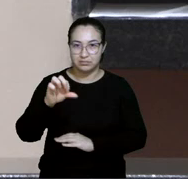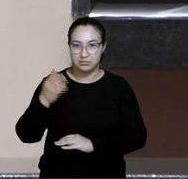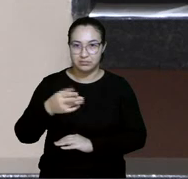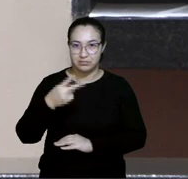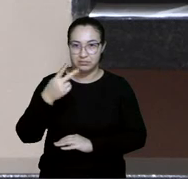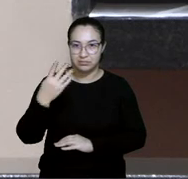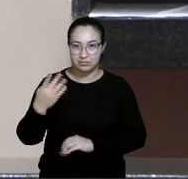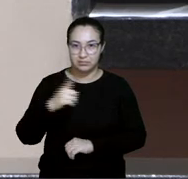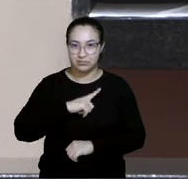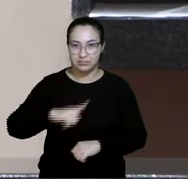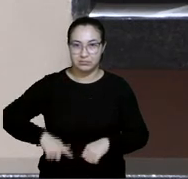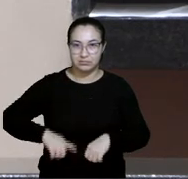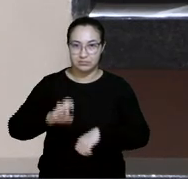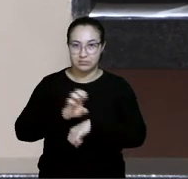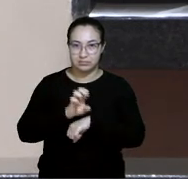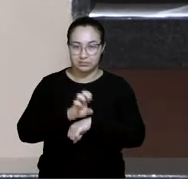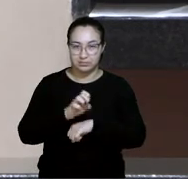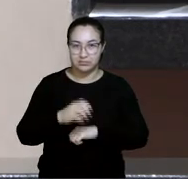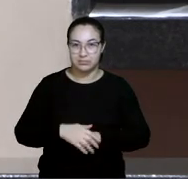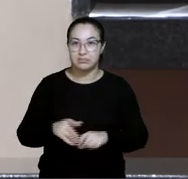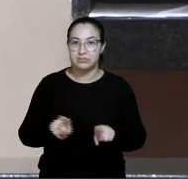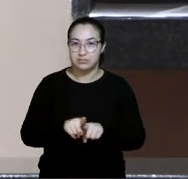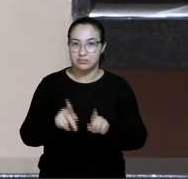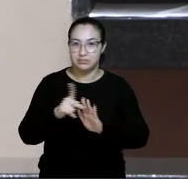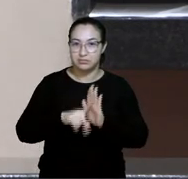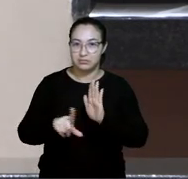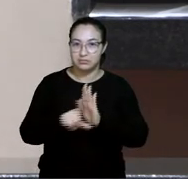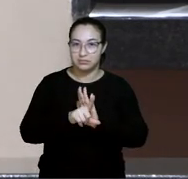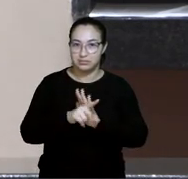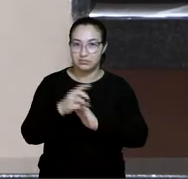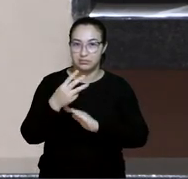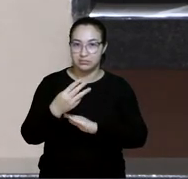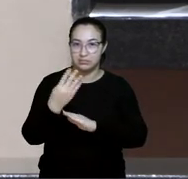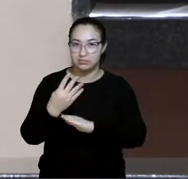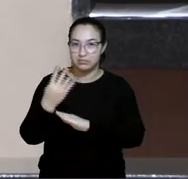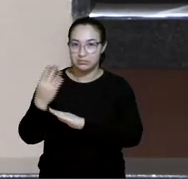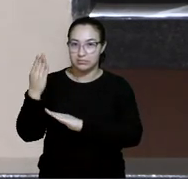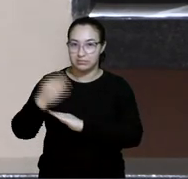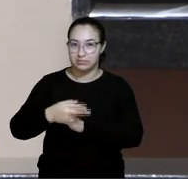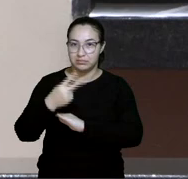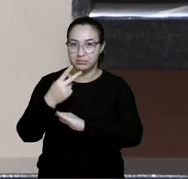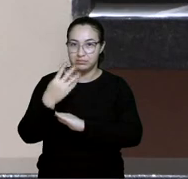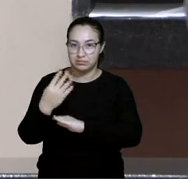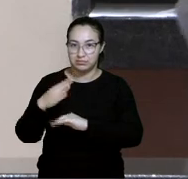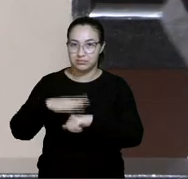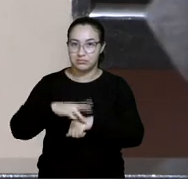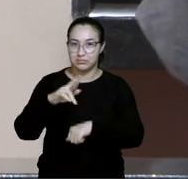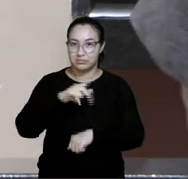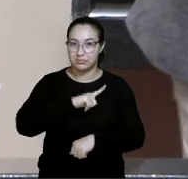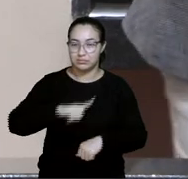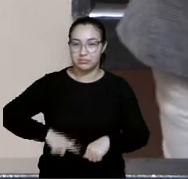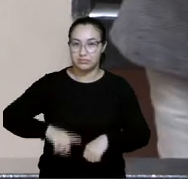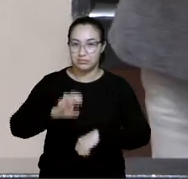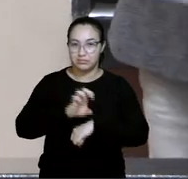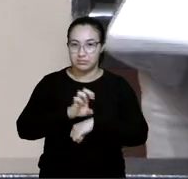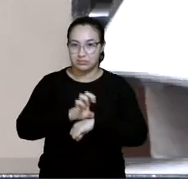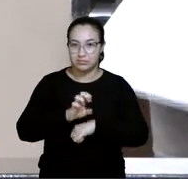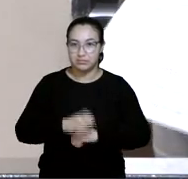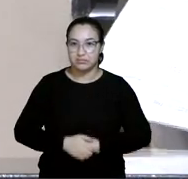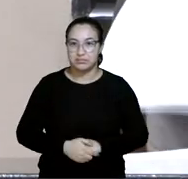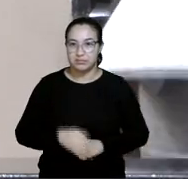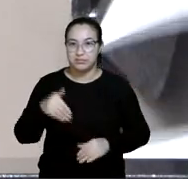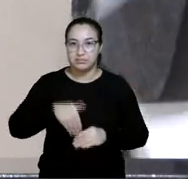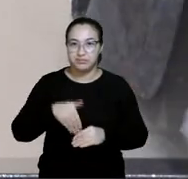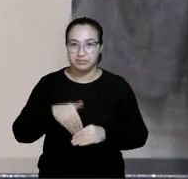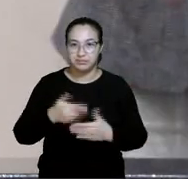autor Governador de Estado. E projeto de lei 344-2024, autor Governador de Estado. Em